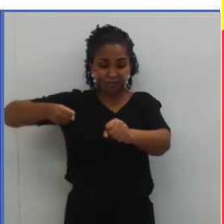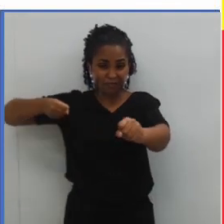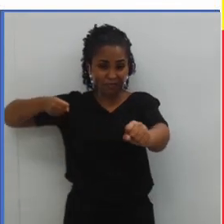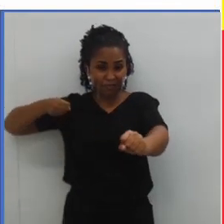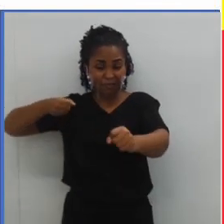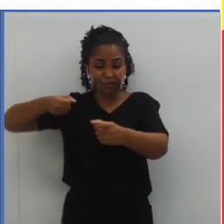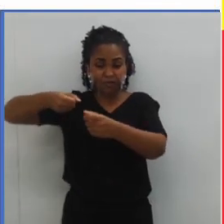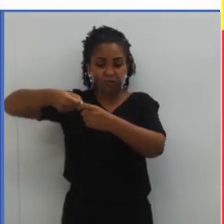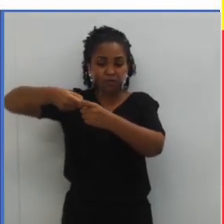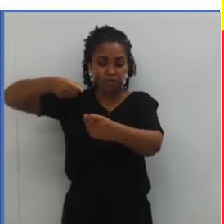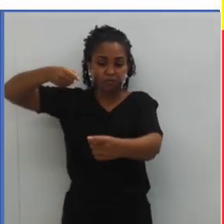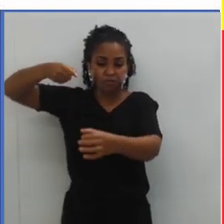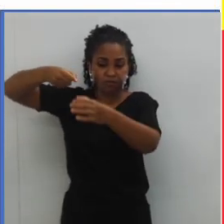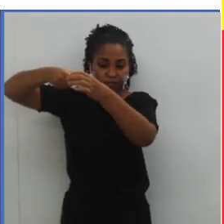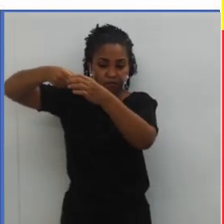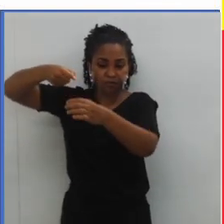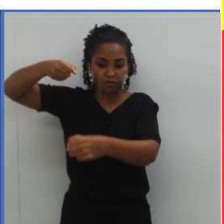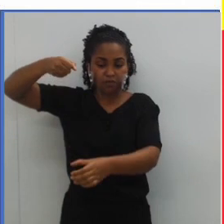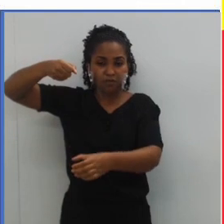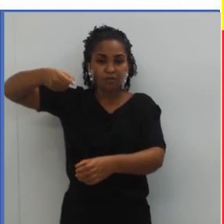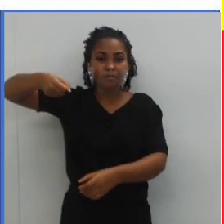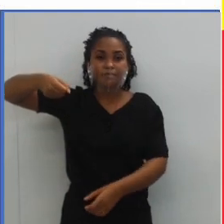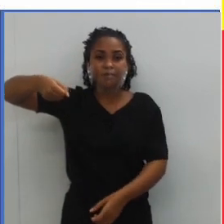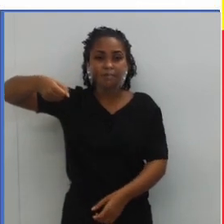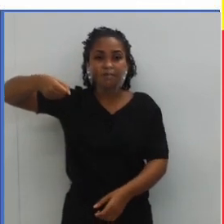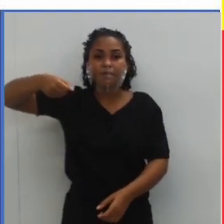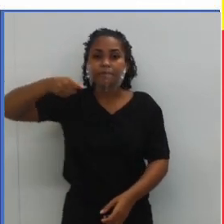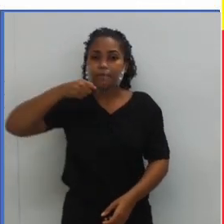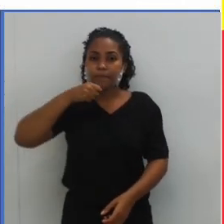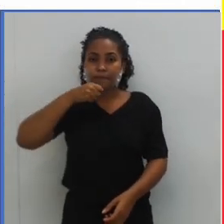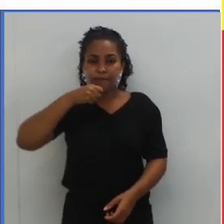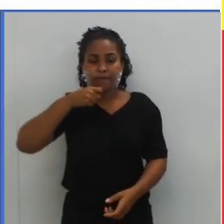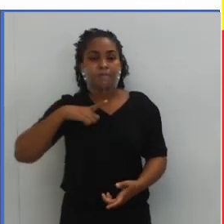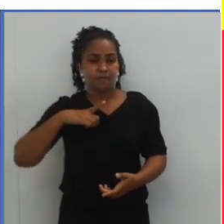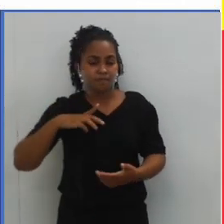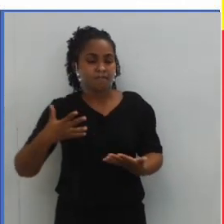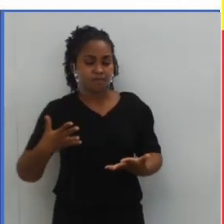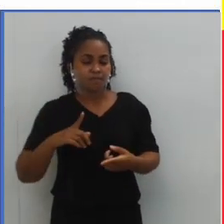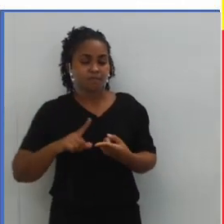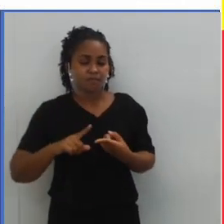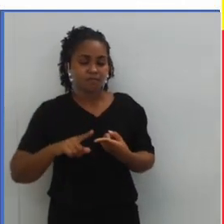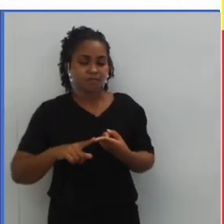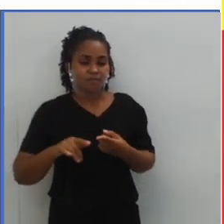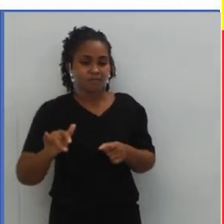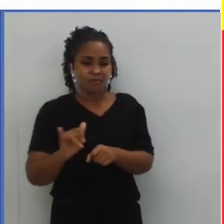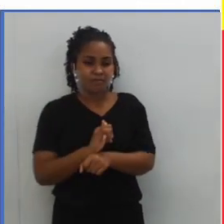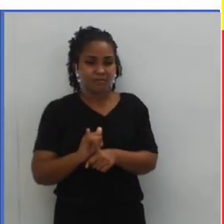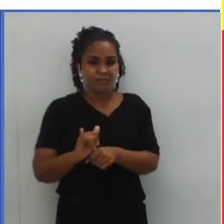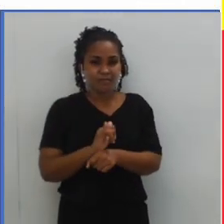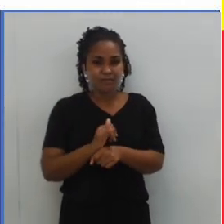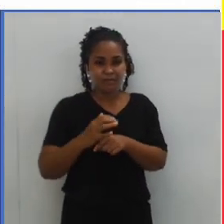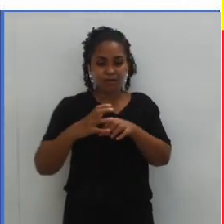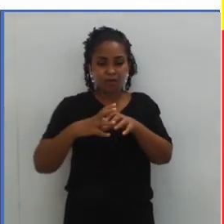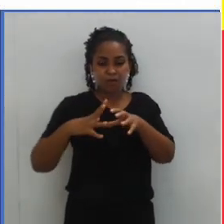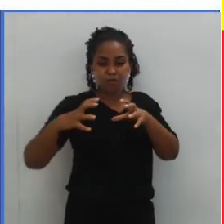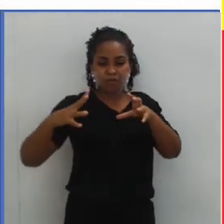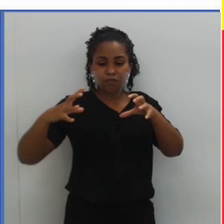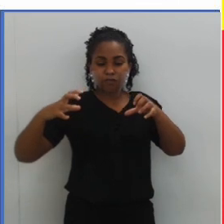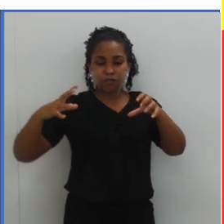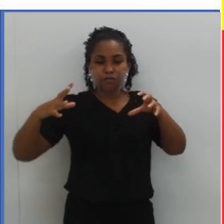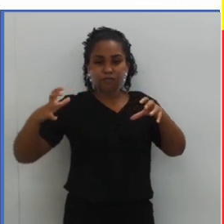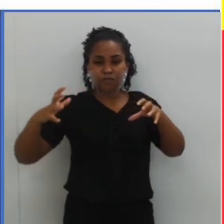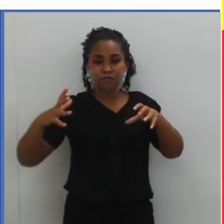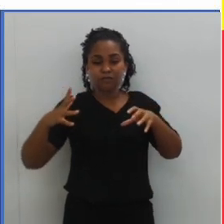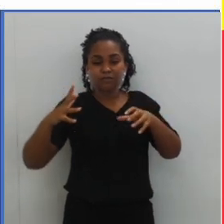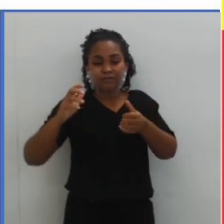extenso, né, e ele tem esse formato, essa forma assim, tem uns até que chamam de poodle, tá? Porque ele vai abafar também